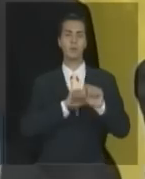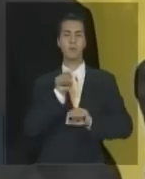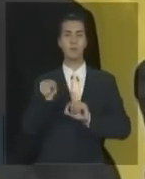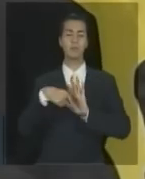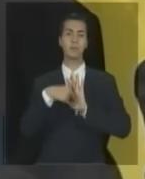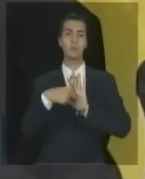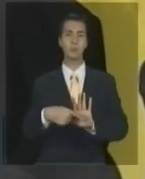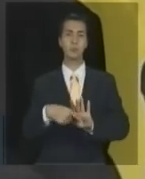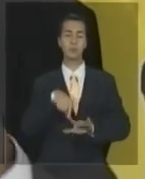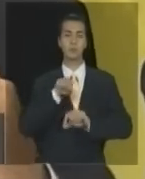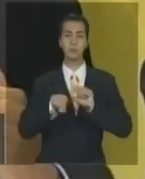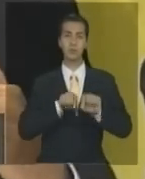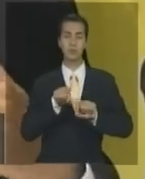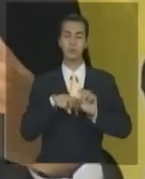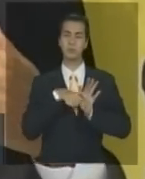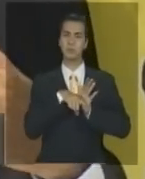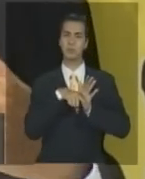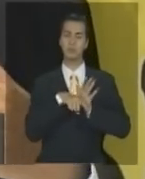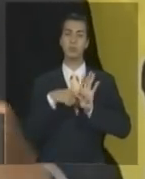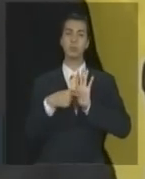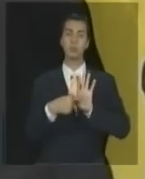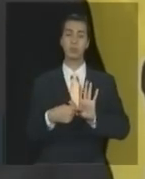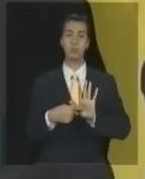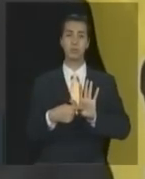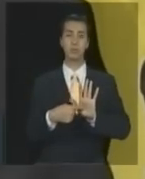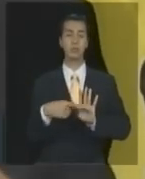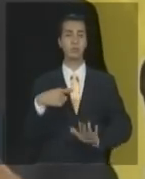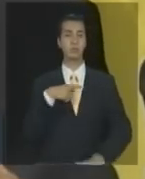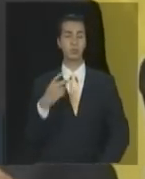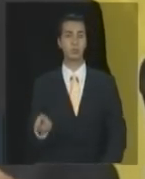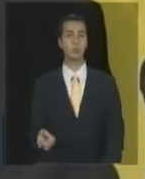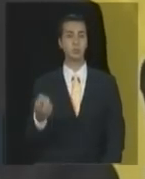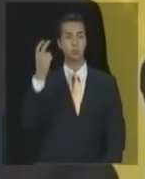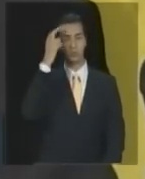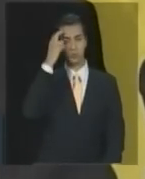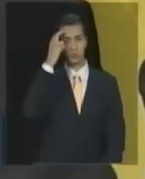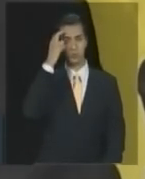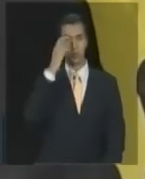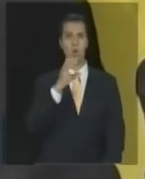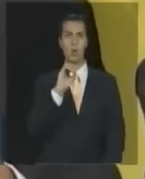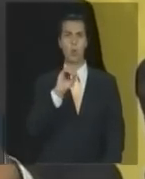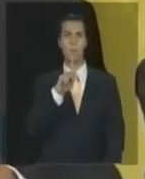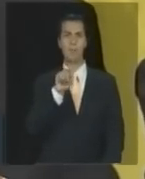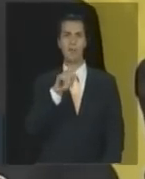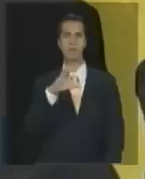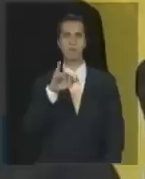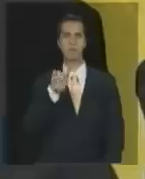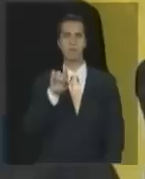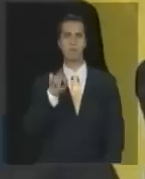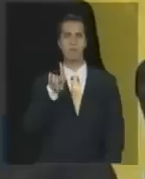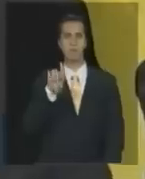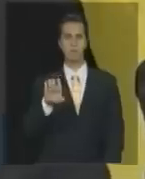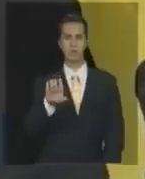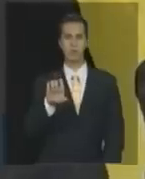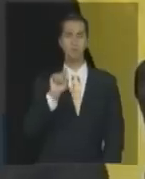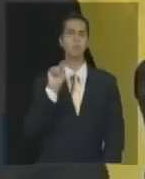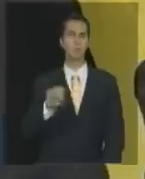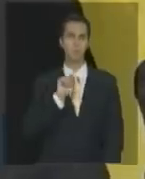alto grau, digamos, de cultura da opacidade, de